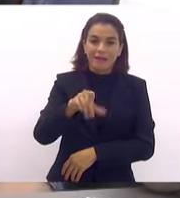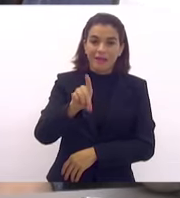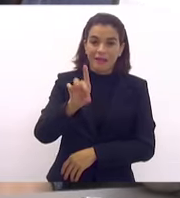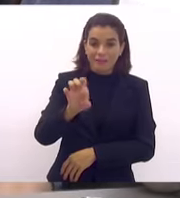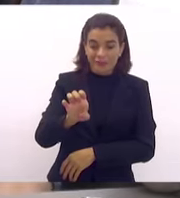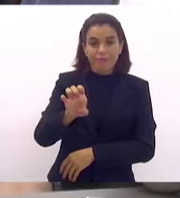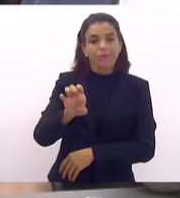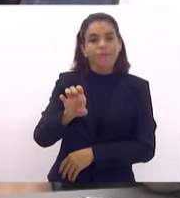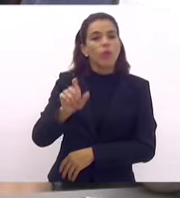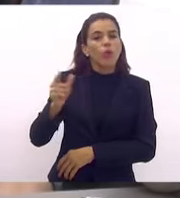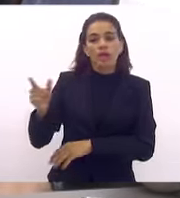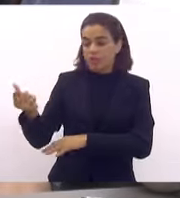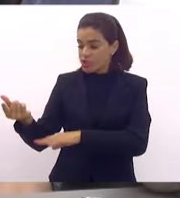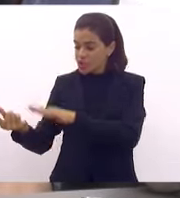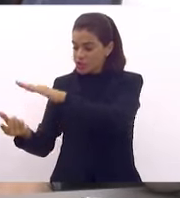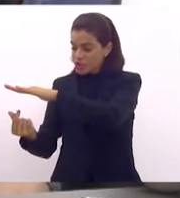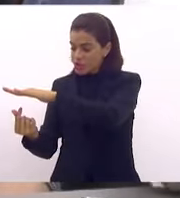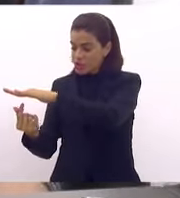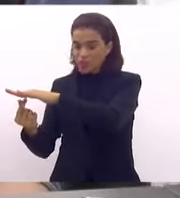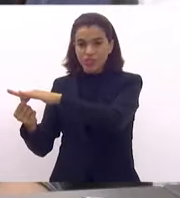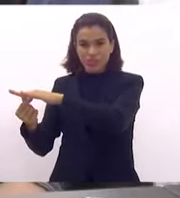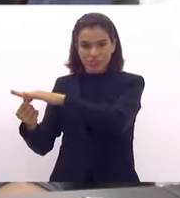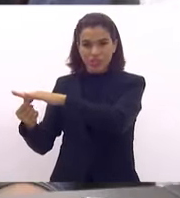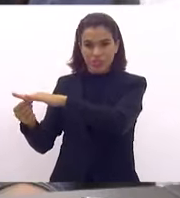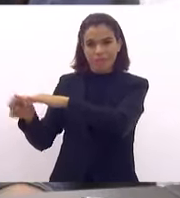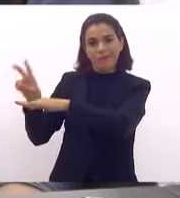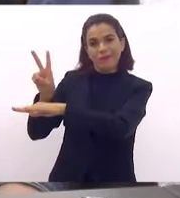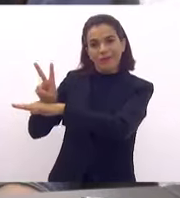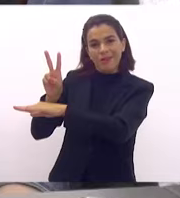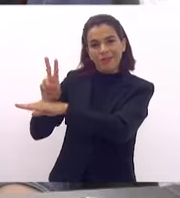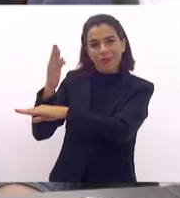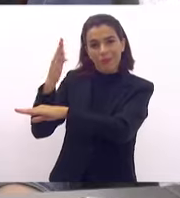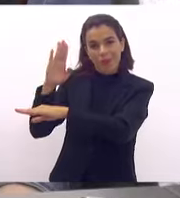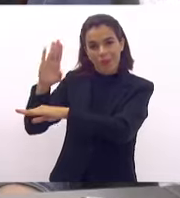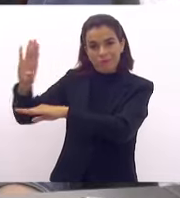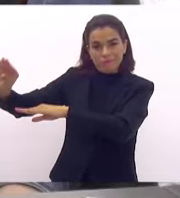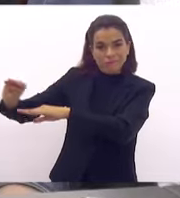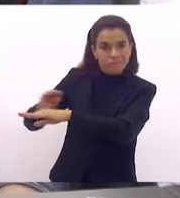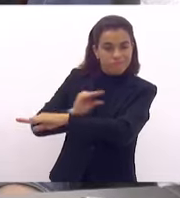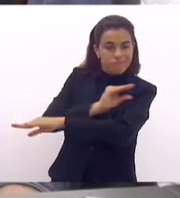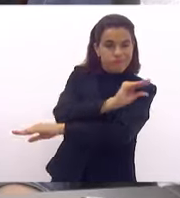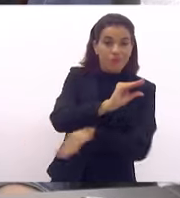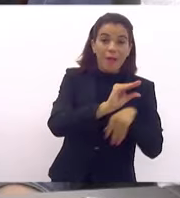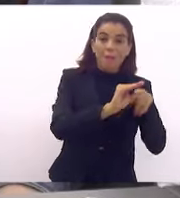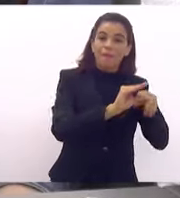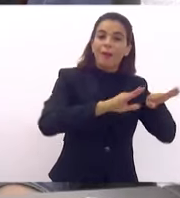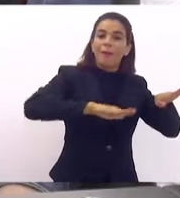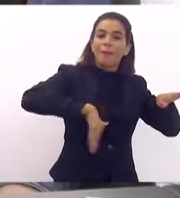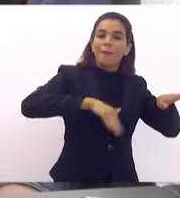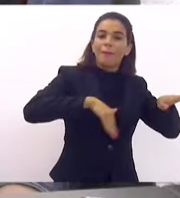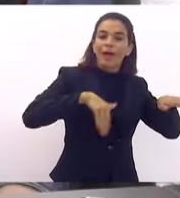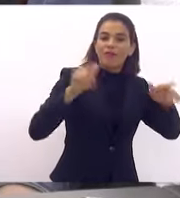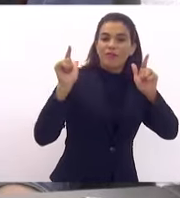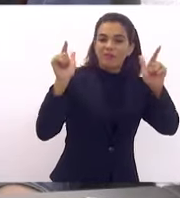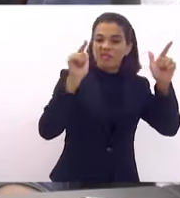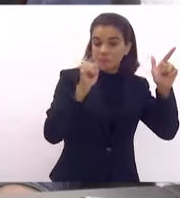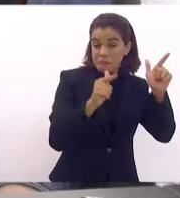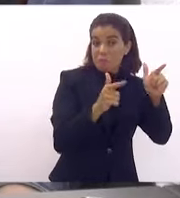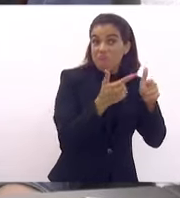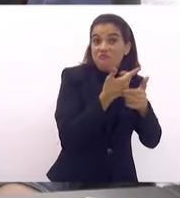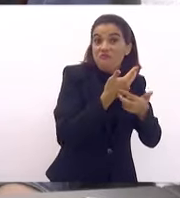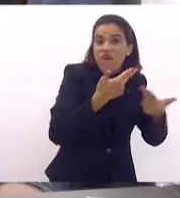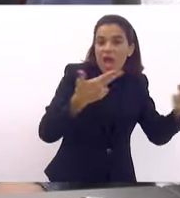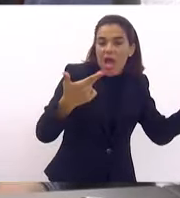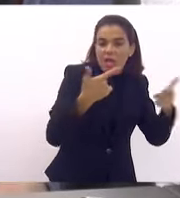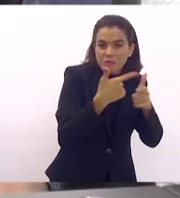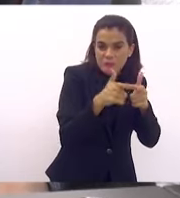biológica para a RDS, porque havia uma comunidade pré-existente lá. Na Praia do Aventureiro. Exatamente. Cheia de problemas. Exatamente.